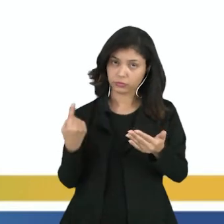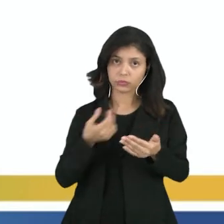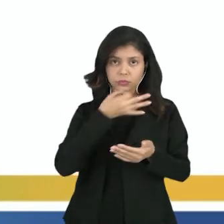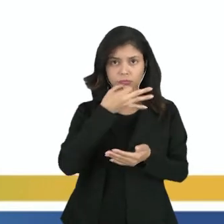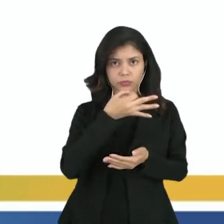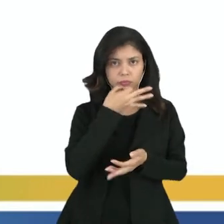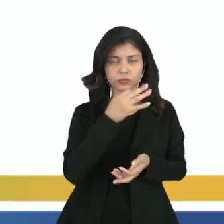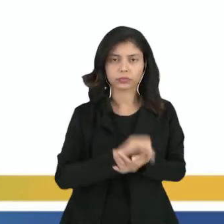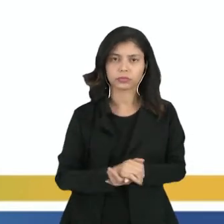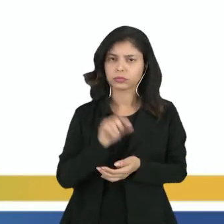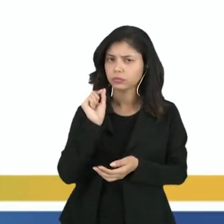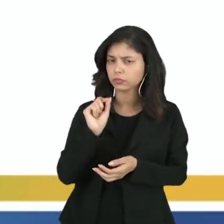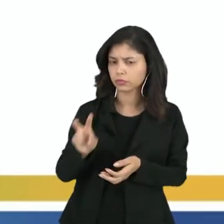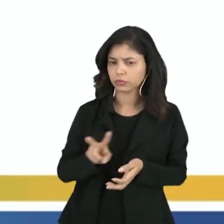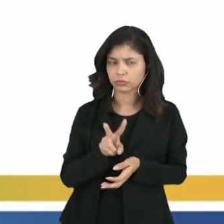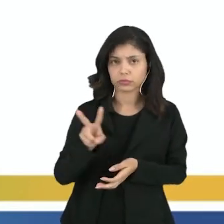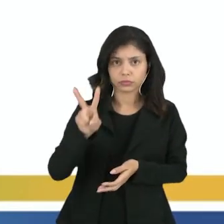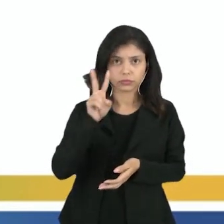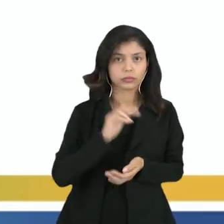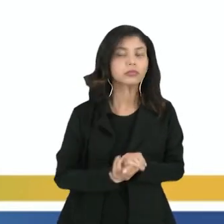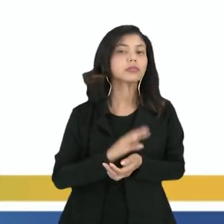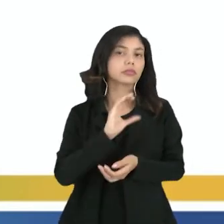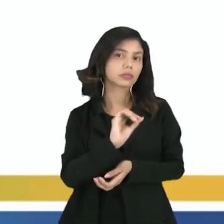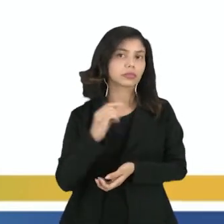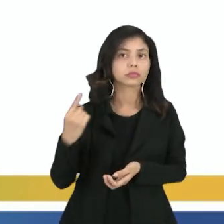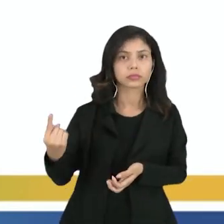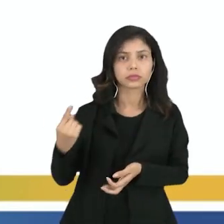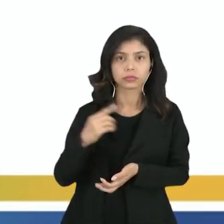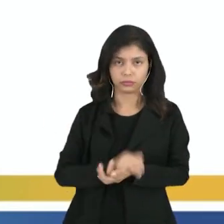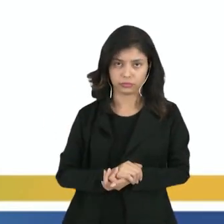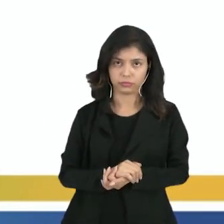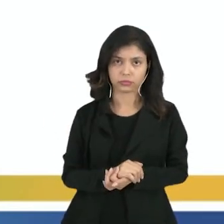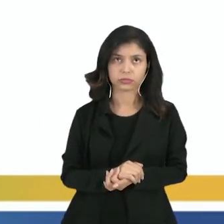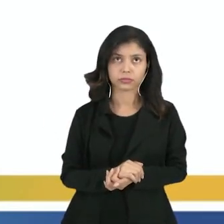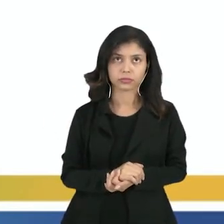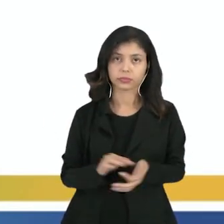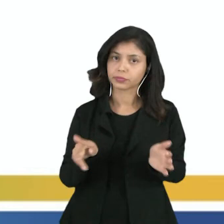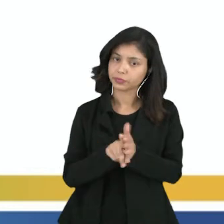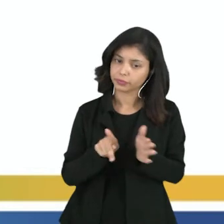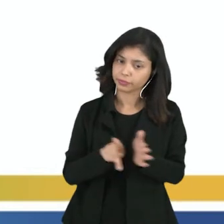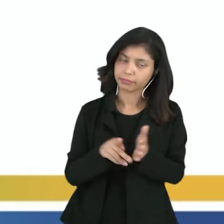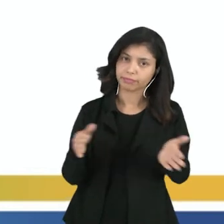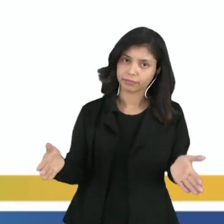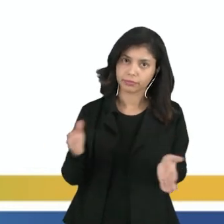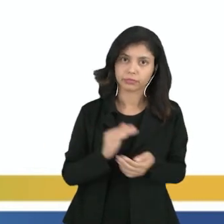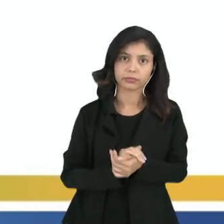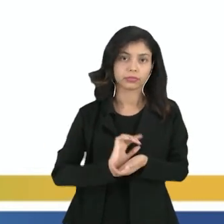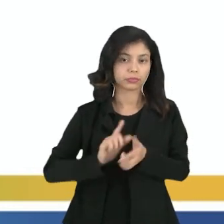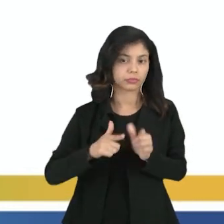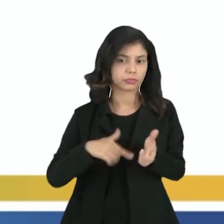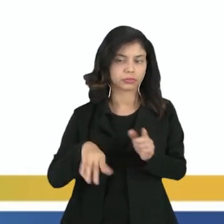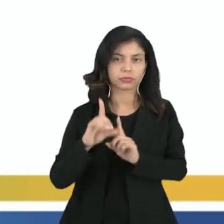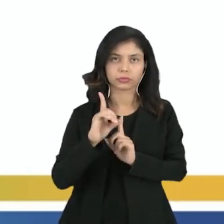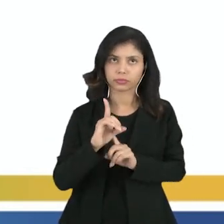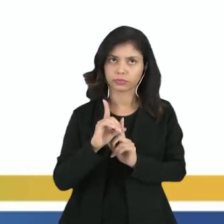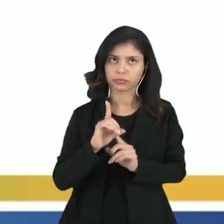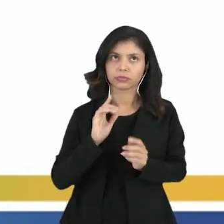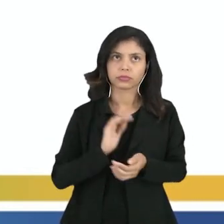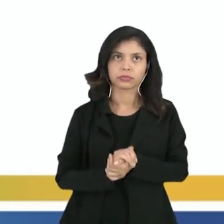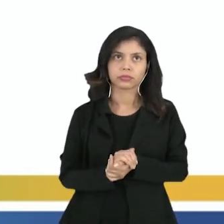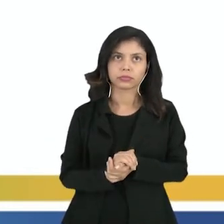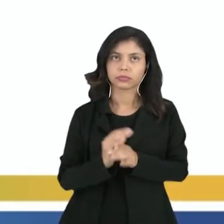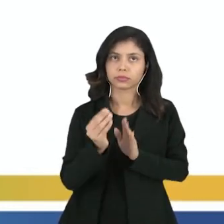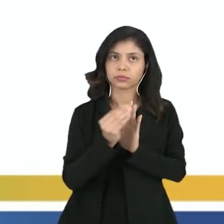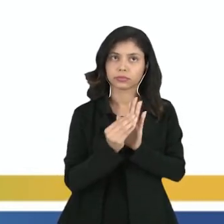o valor está entre 0 e 1? Lógico, né? O gabarito letra D de dado, né? Então, a